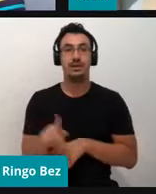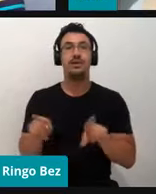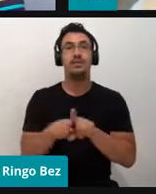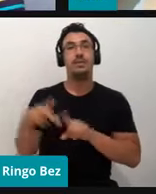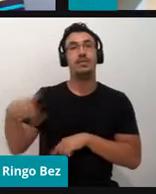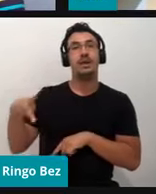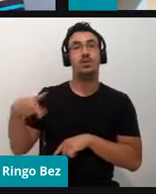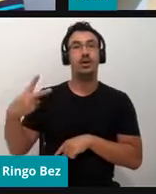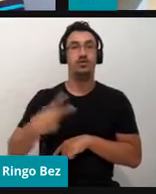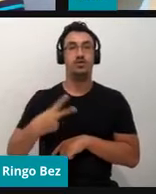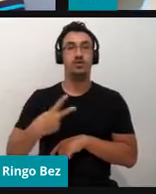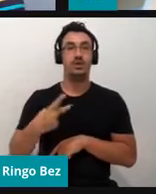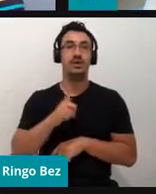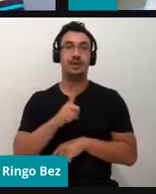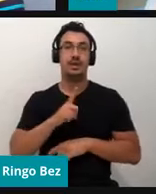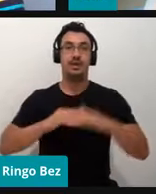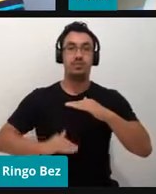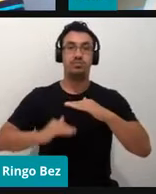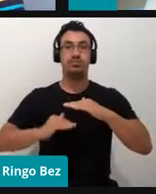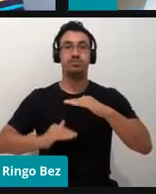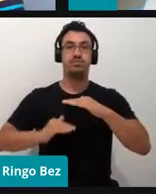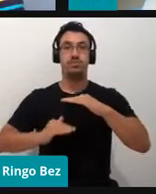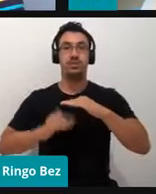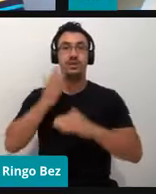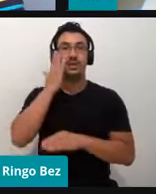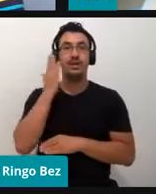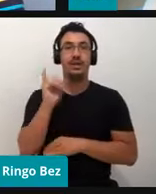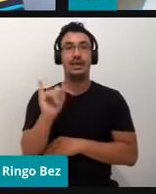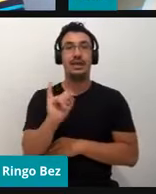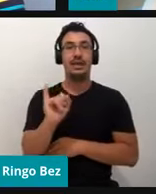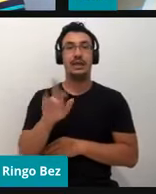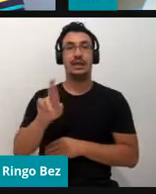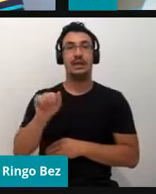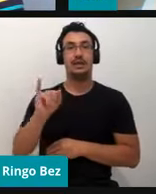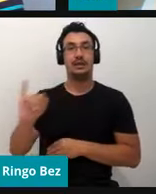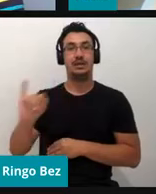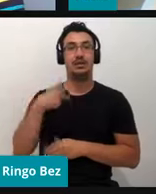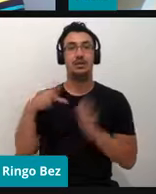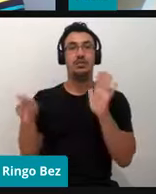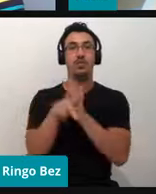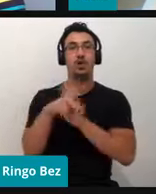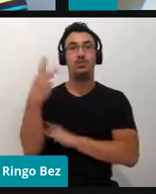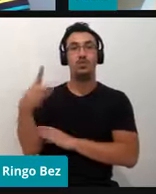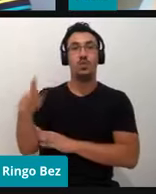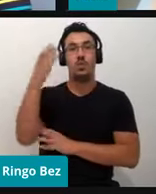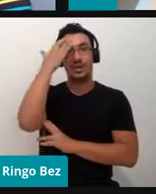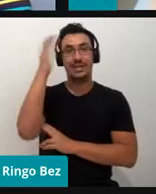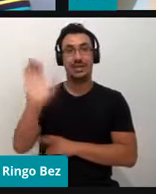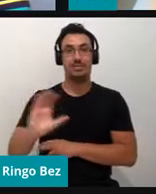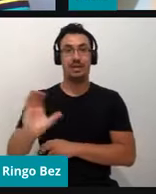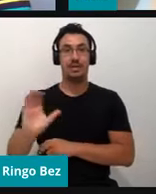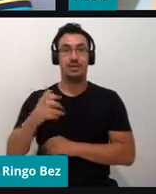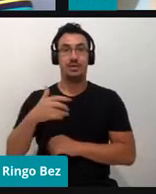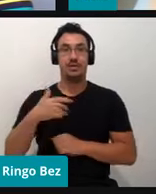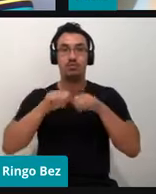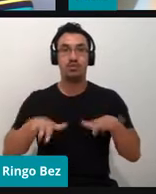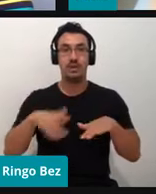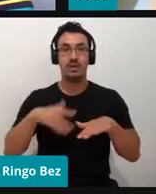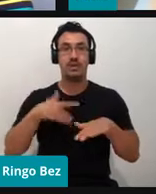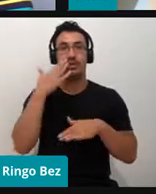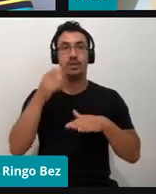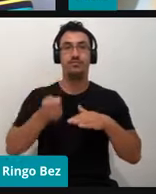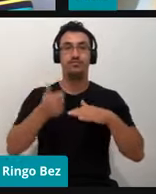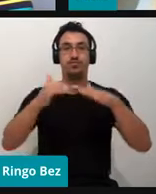sendo mantida no nível máximo. Mas a represa do Iraí, que também abastece a grande Curitiba, também já mostra sinais de estar